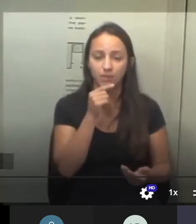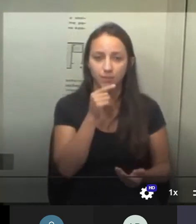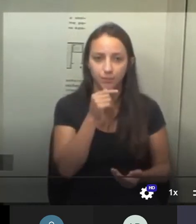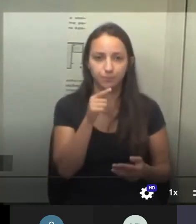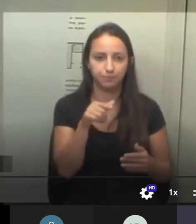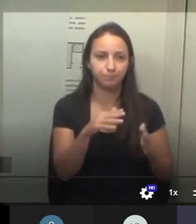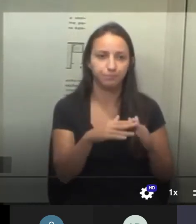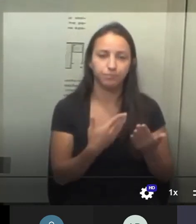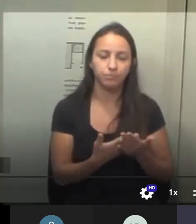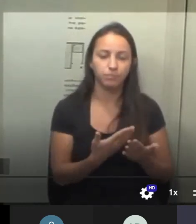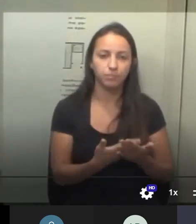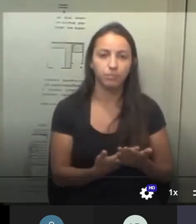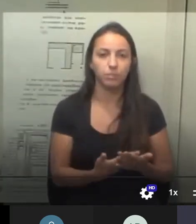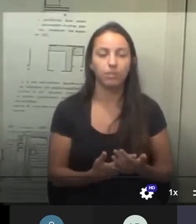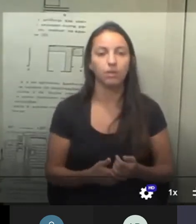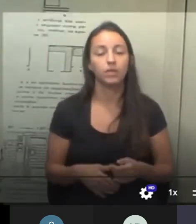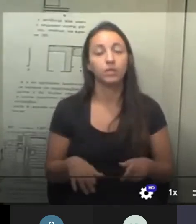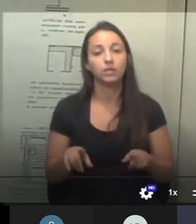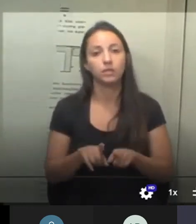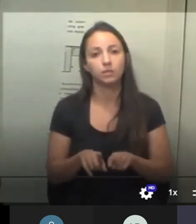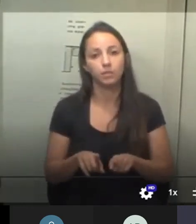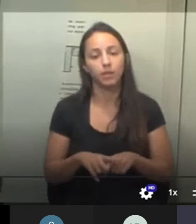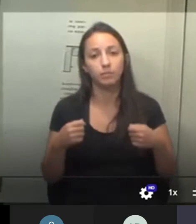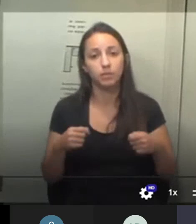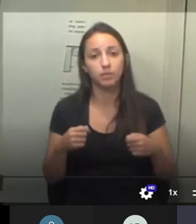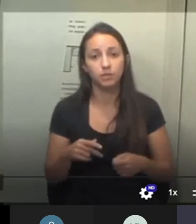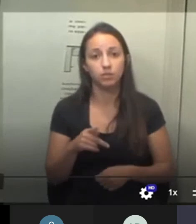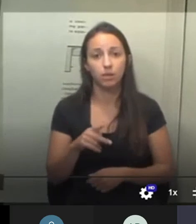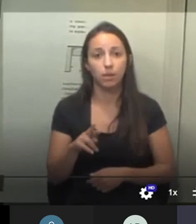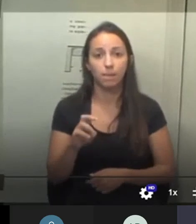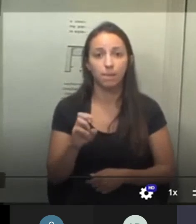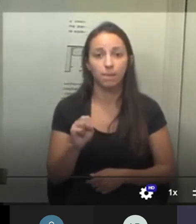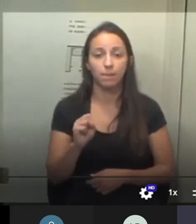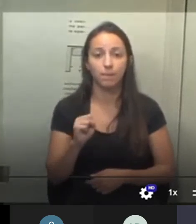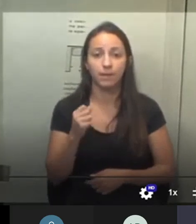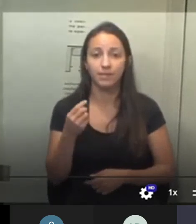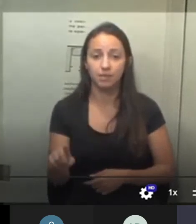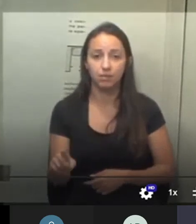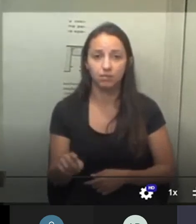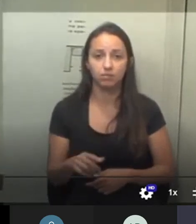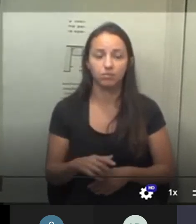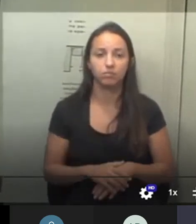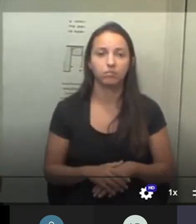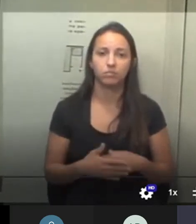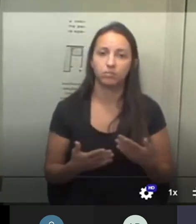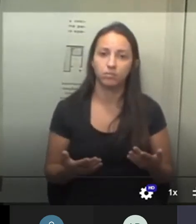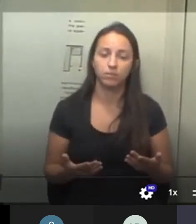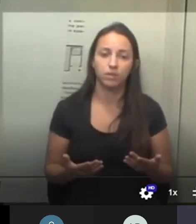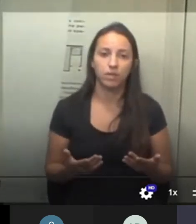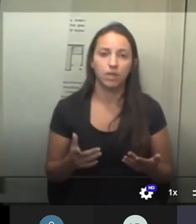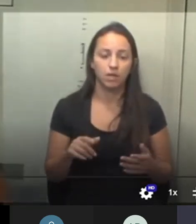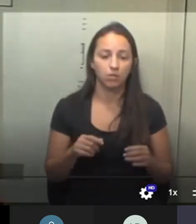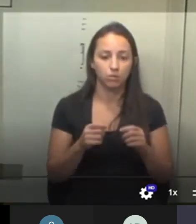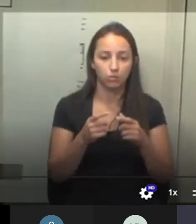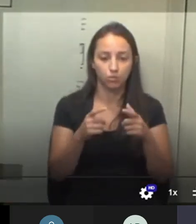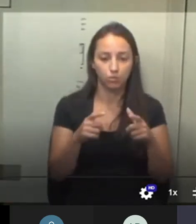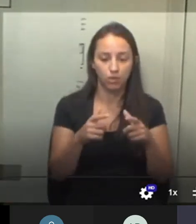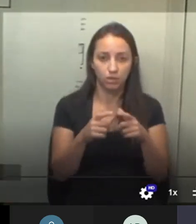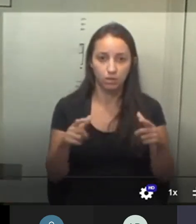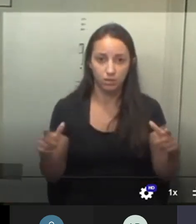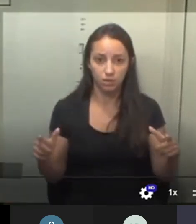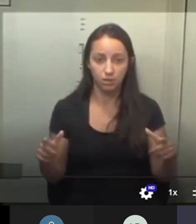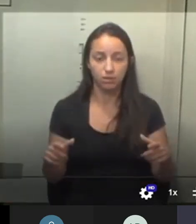escola e também ele precisa de pressão, porque é um ambiente grande que vários deles